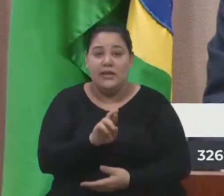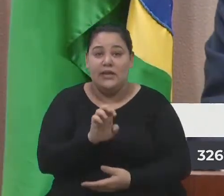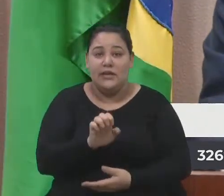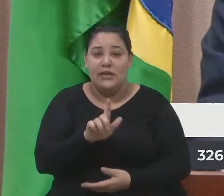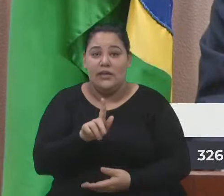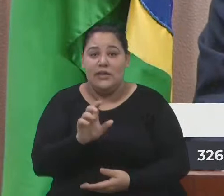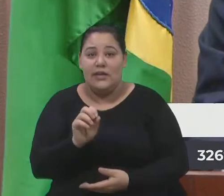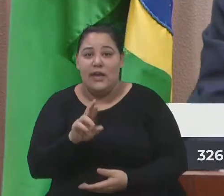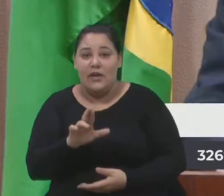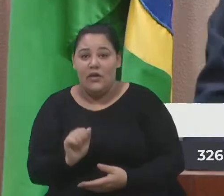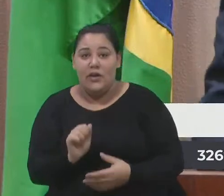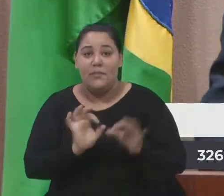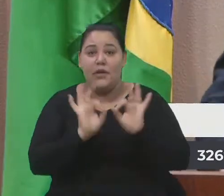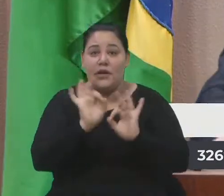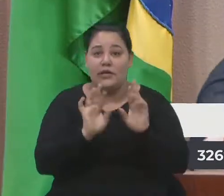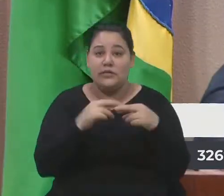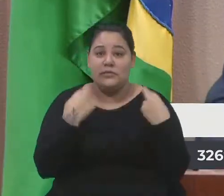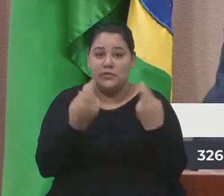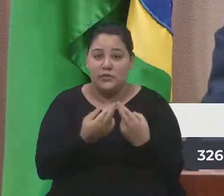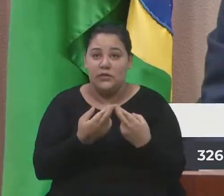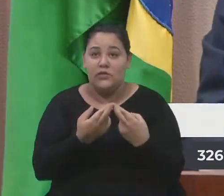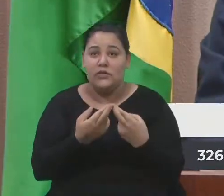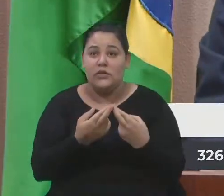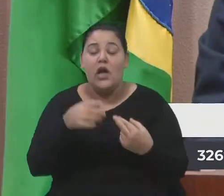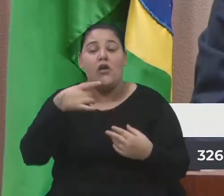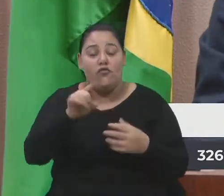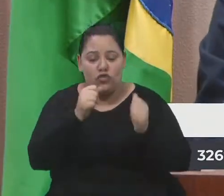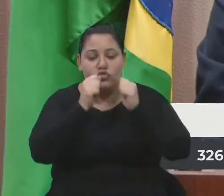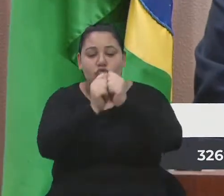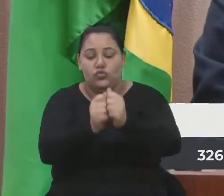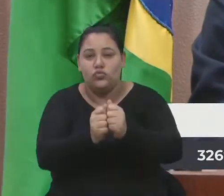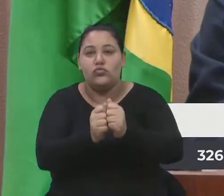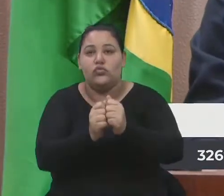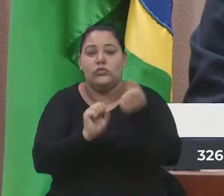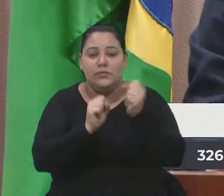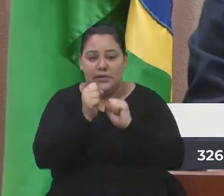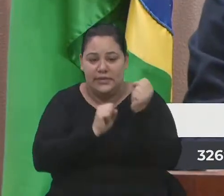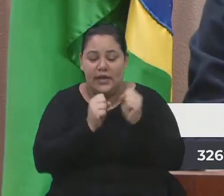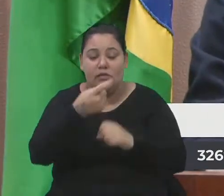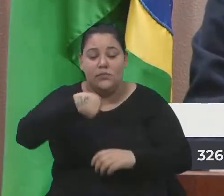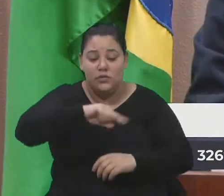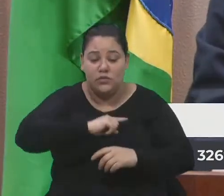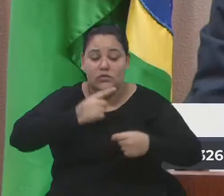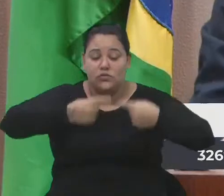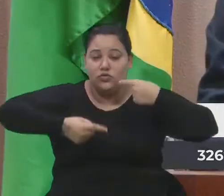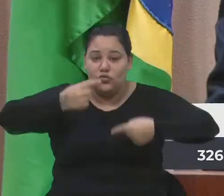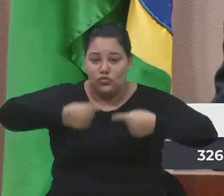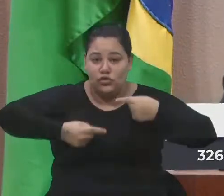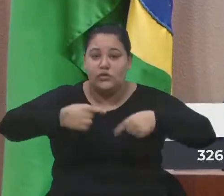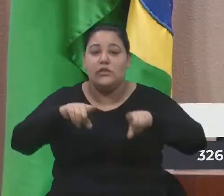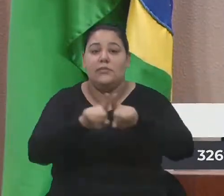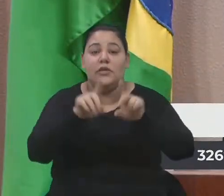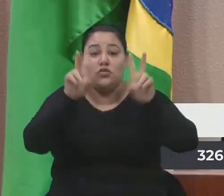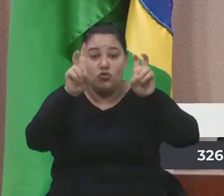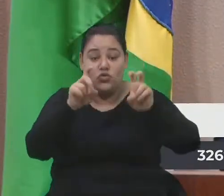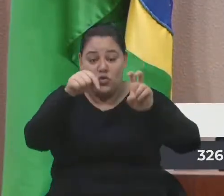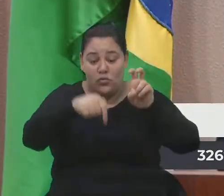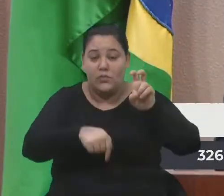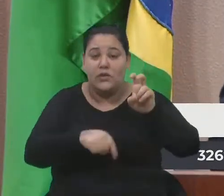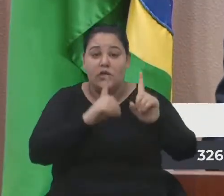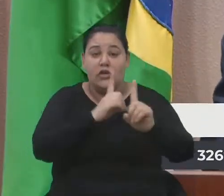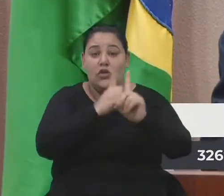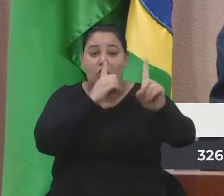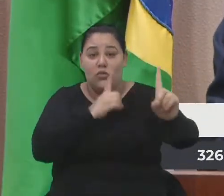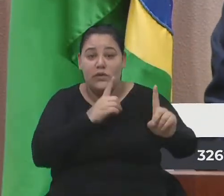reunião, aonde levarei os empresários juntos, para que a gente possa discutir e para que a gente possa encontrar um